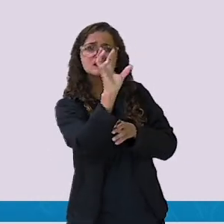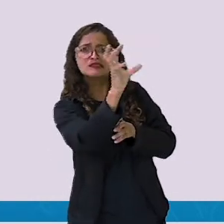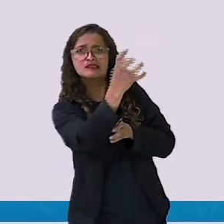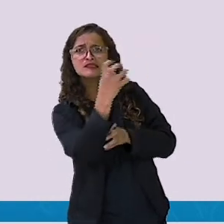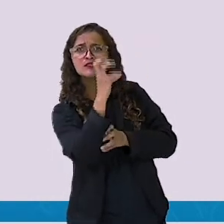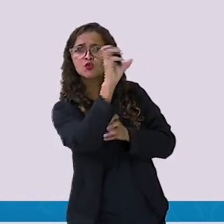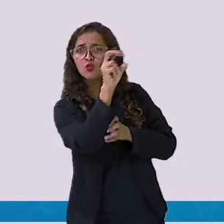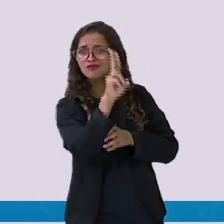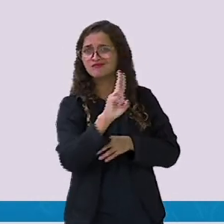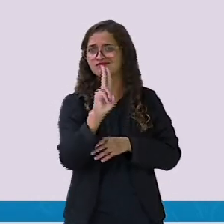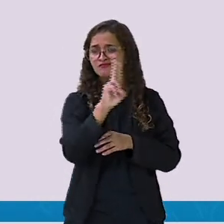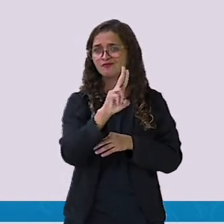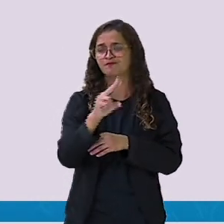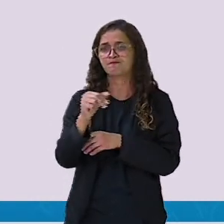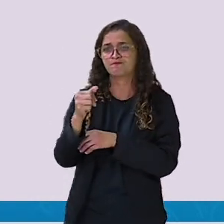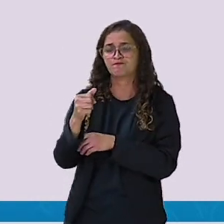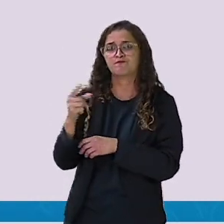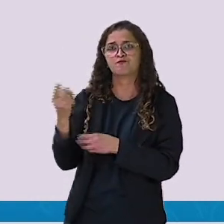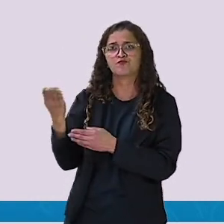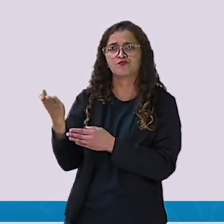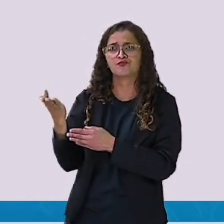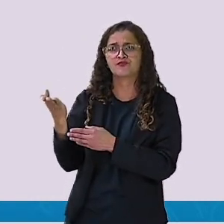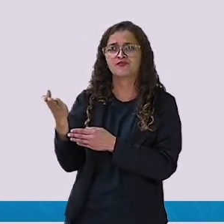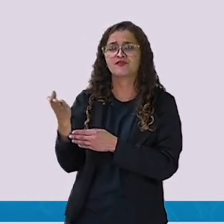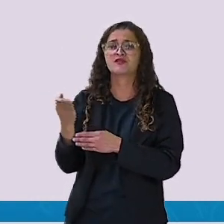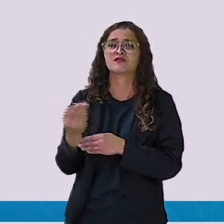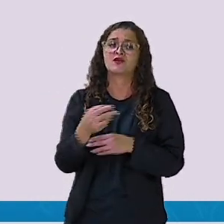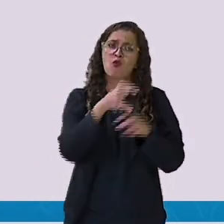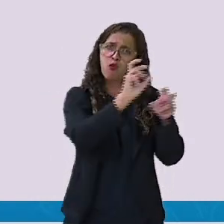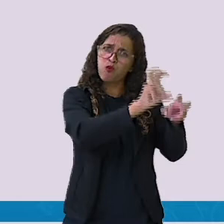E a agropecuária tradicional, que é aquela que usa